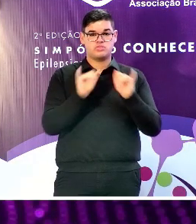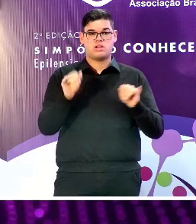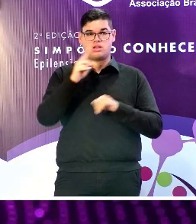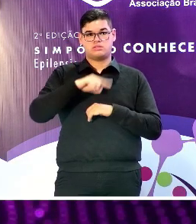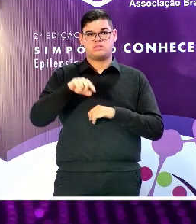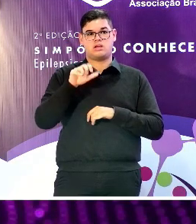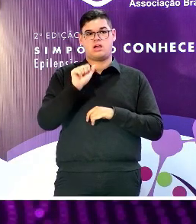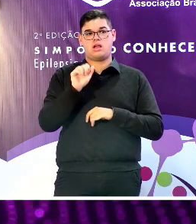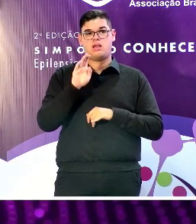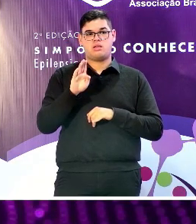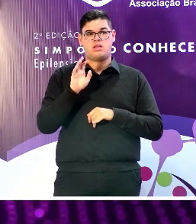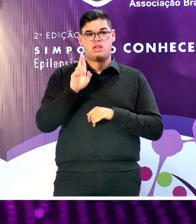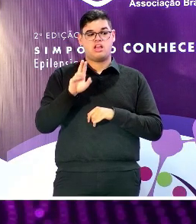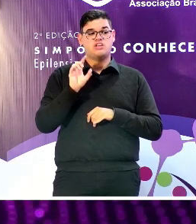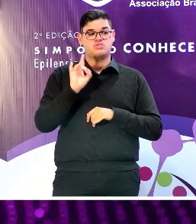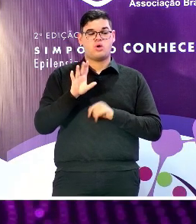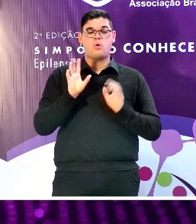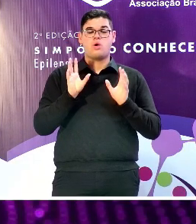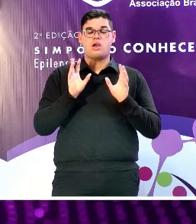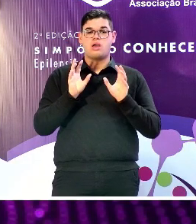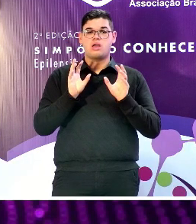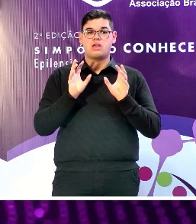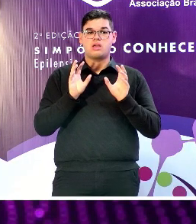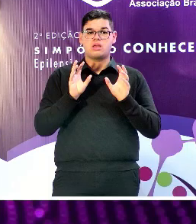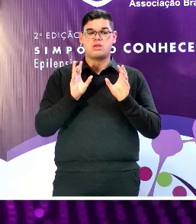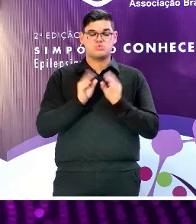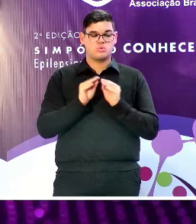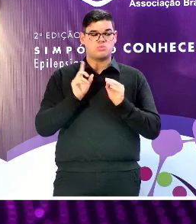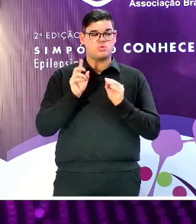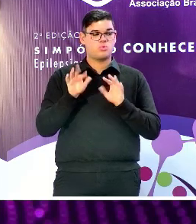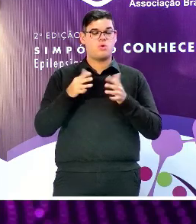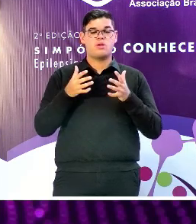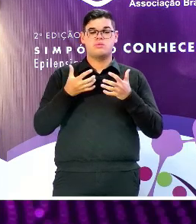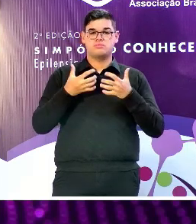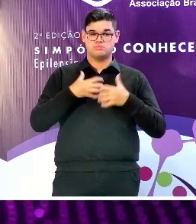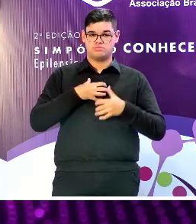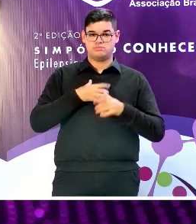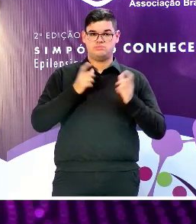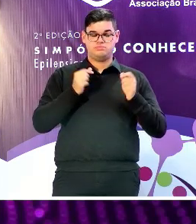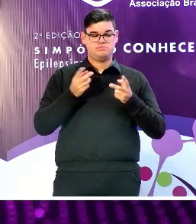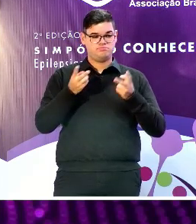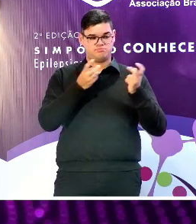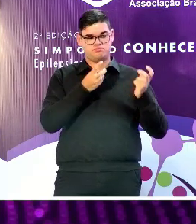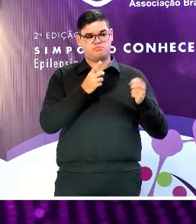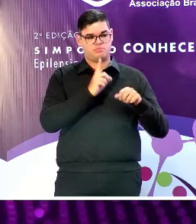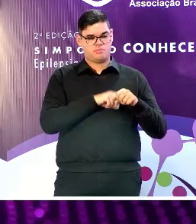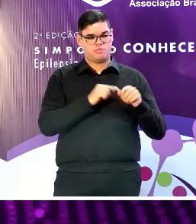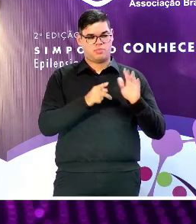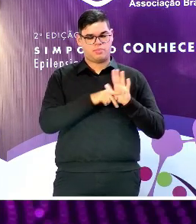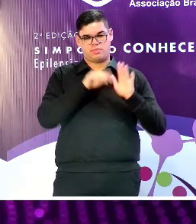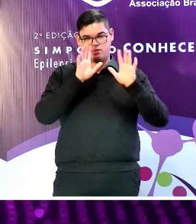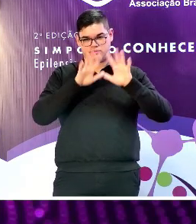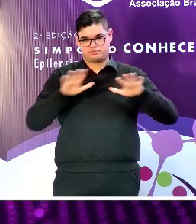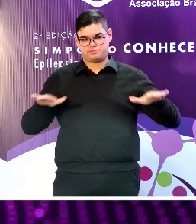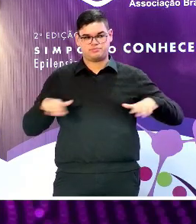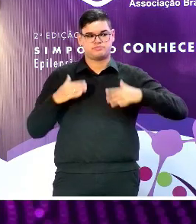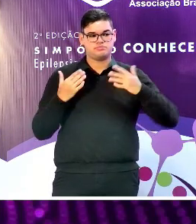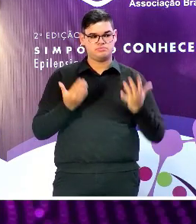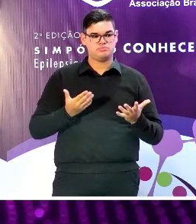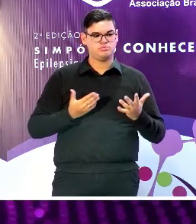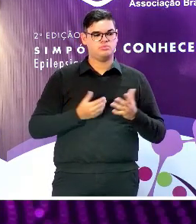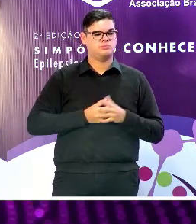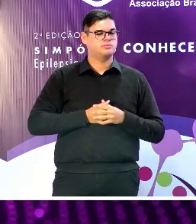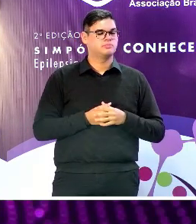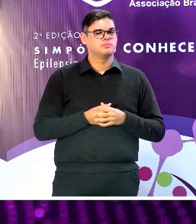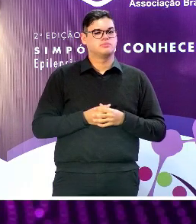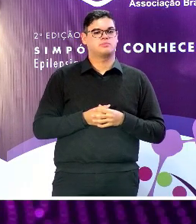um resumo de quais são, né, os sintomas que a gente pode identificar na hemiplegia alternante da infância. Então, a própria hemiplegia,